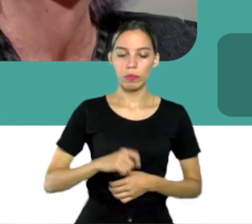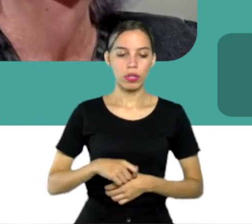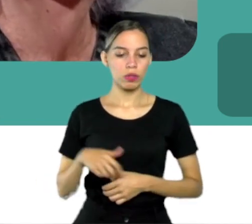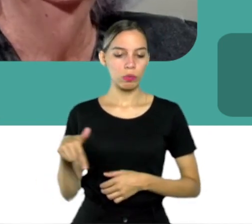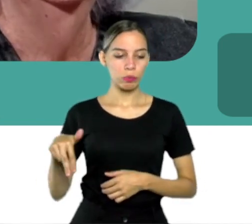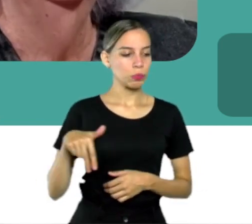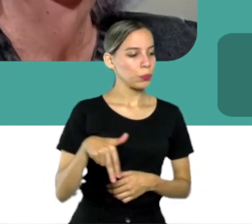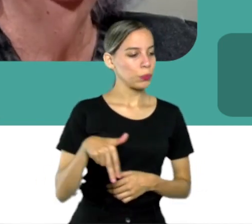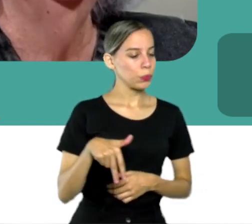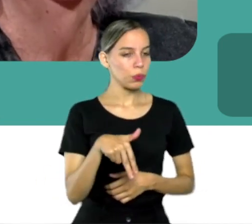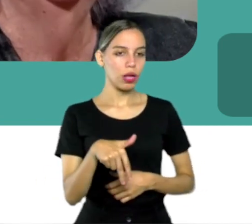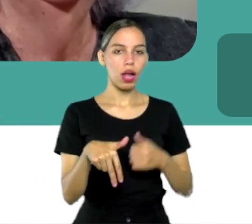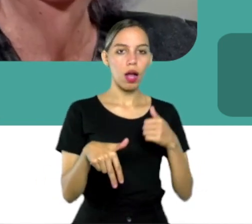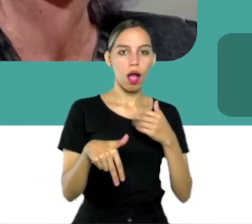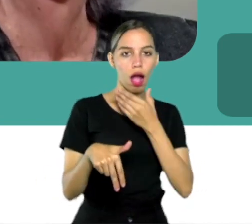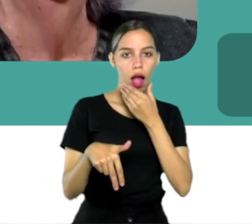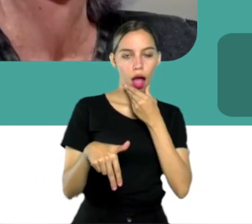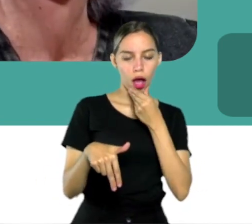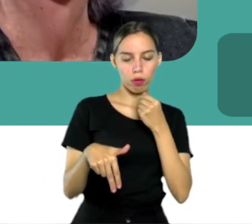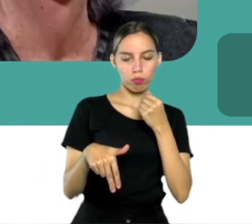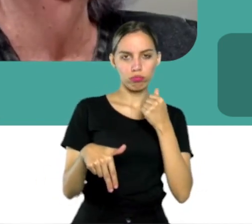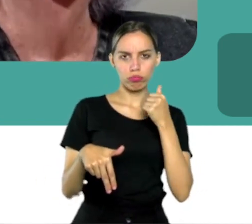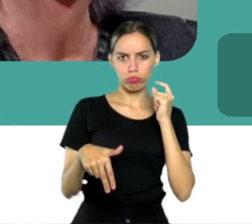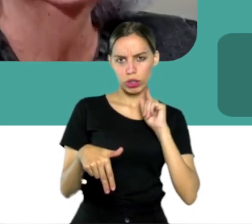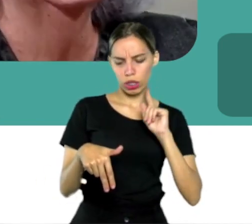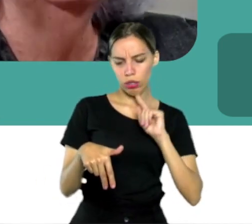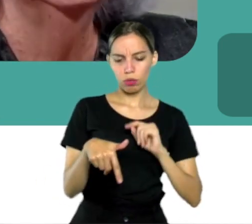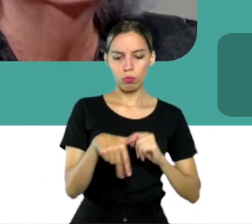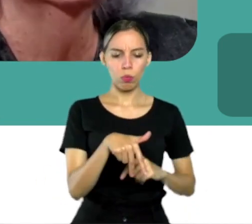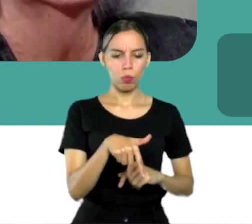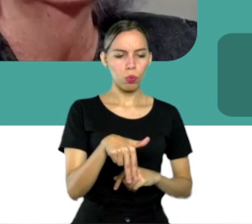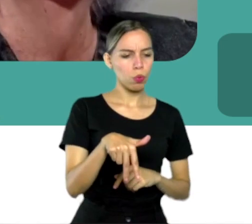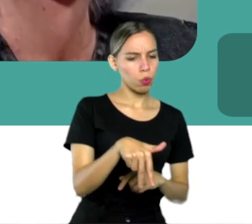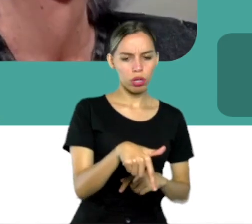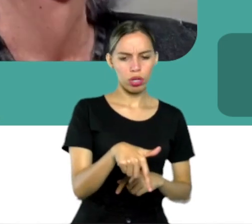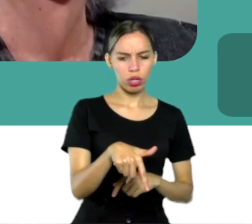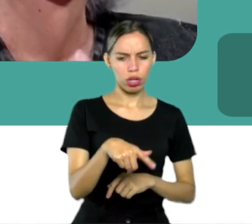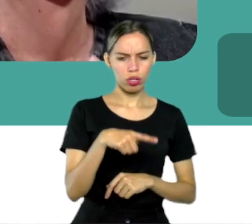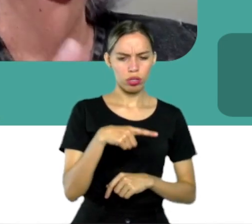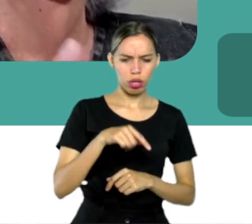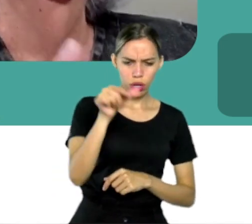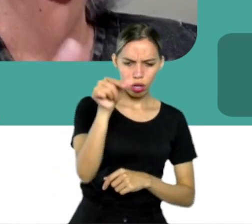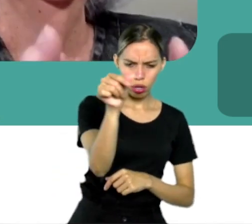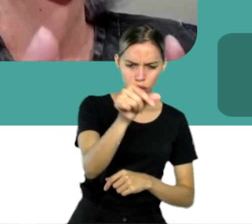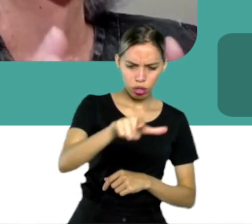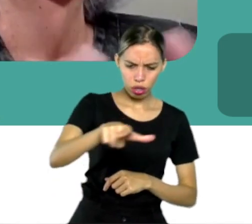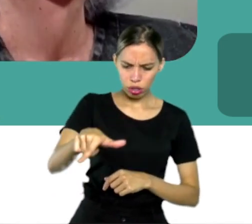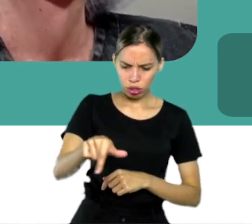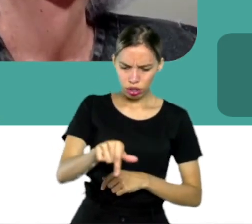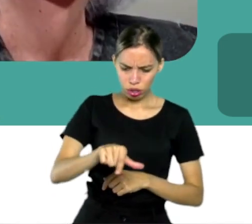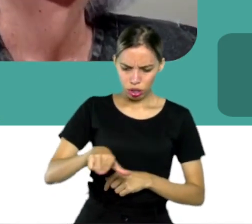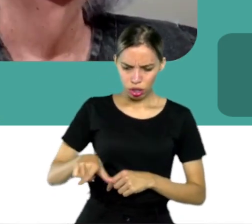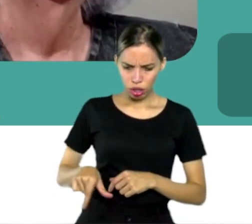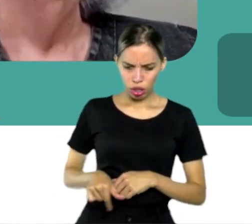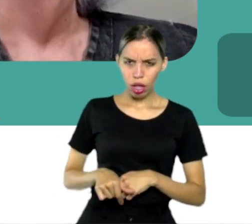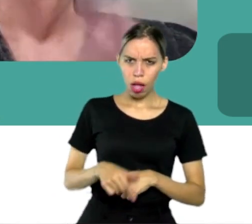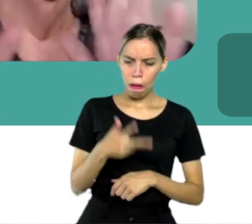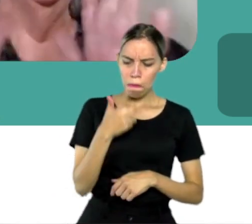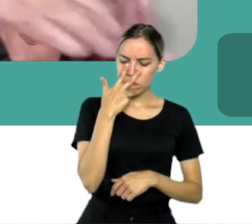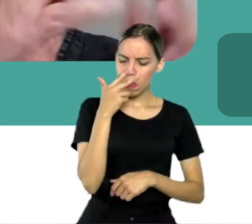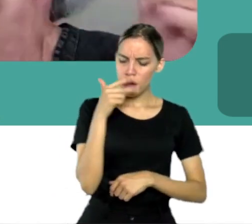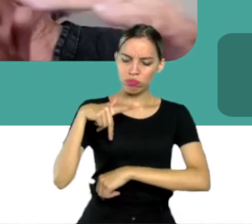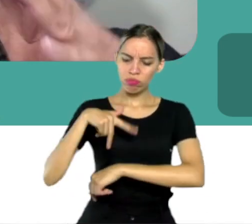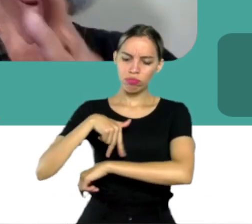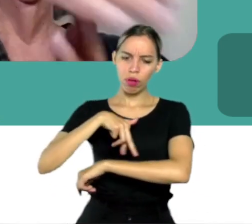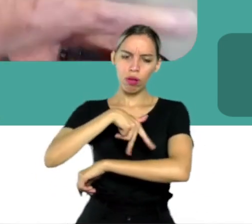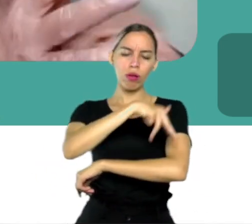morena tem curvatura de Miss. Uma coisa assim. né? Que é